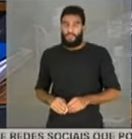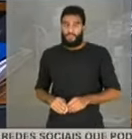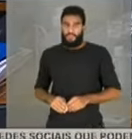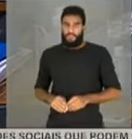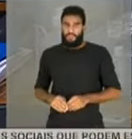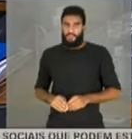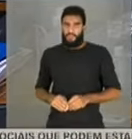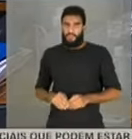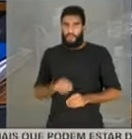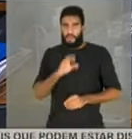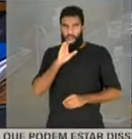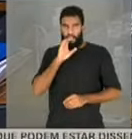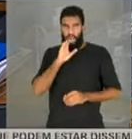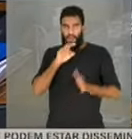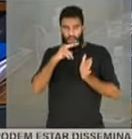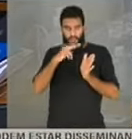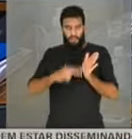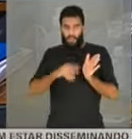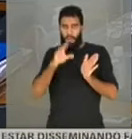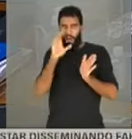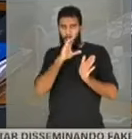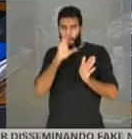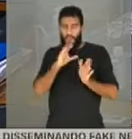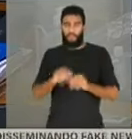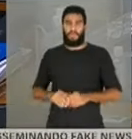uma rápida leitura.